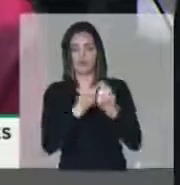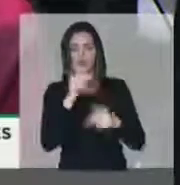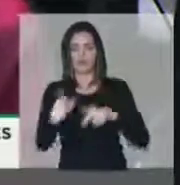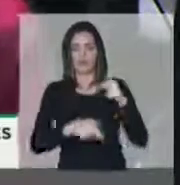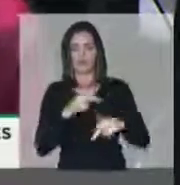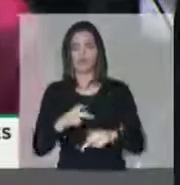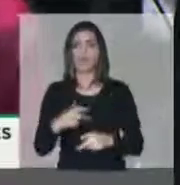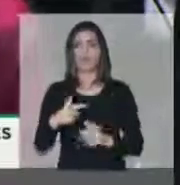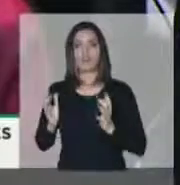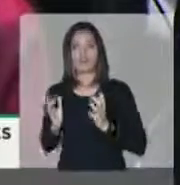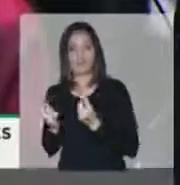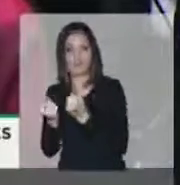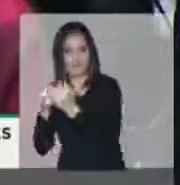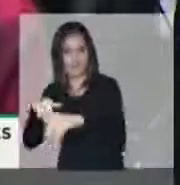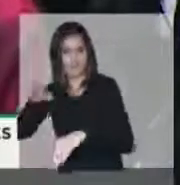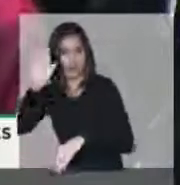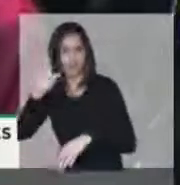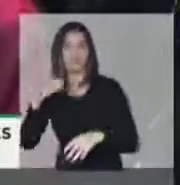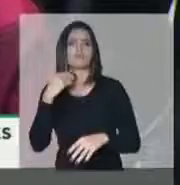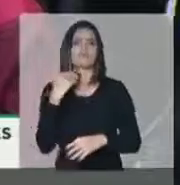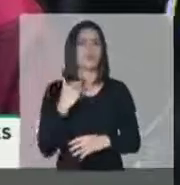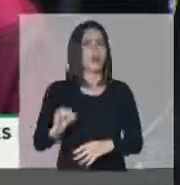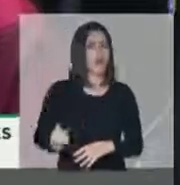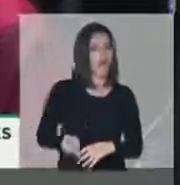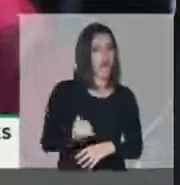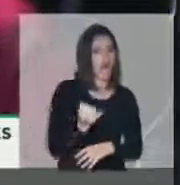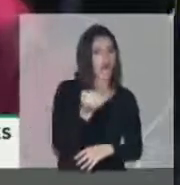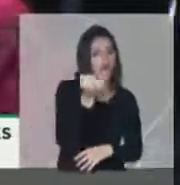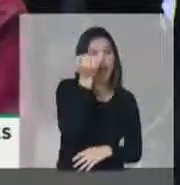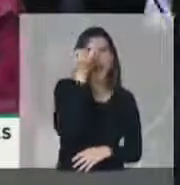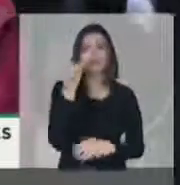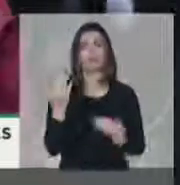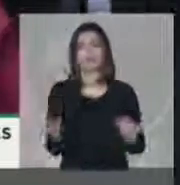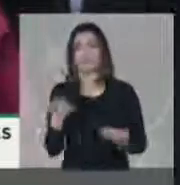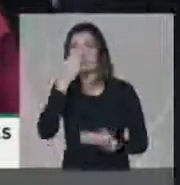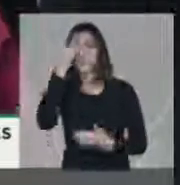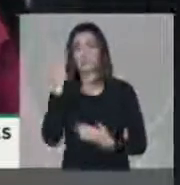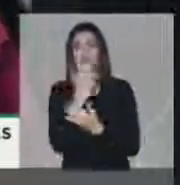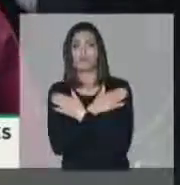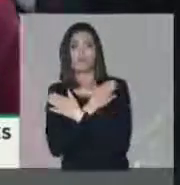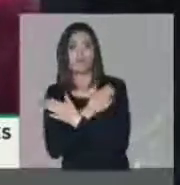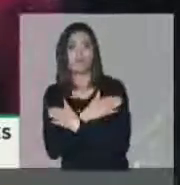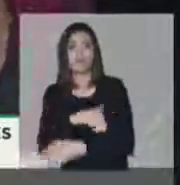lucro recorde e, ao mesmo tempo, os trabalhadores sofrendo com o desemprego e a rotatividade. Então,